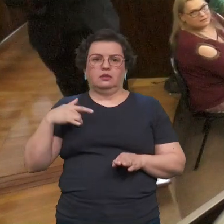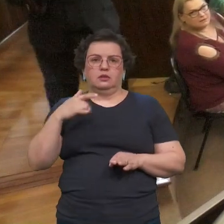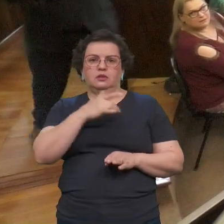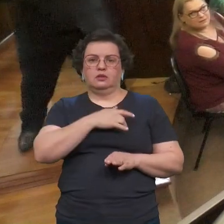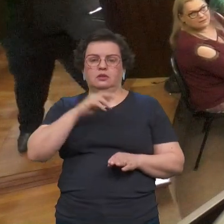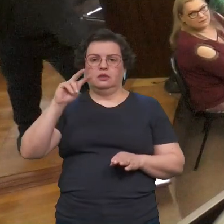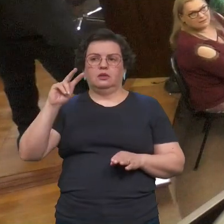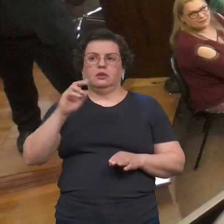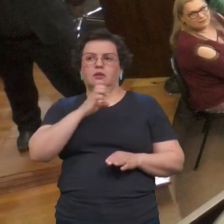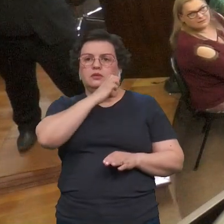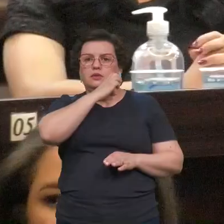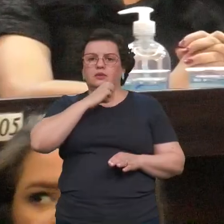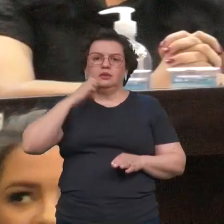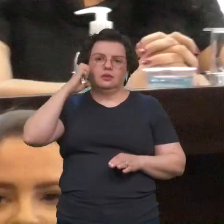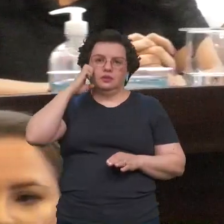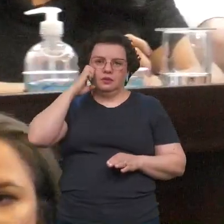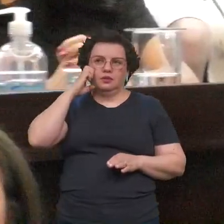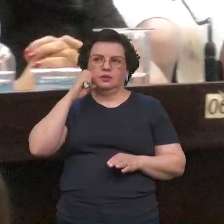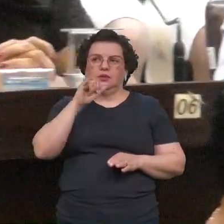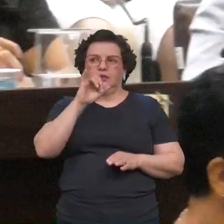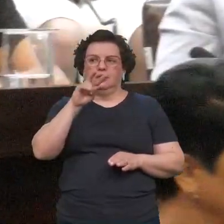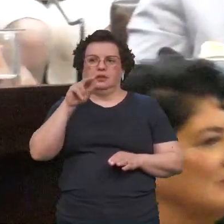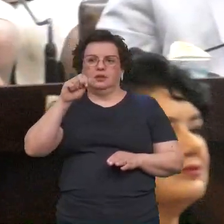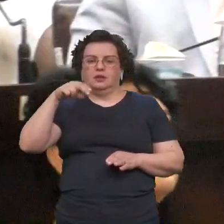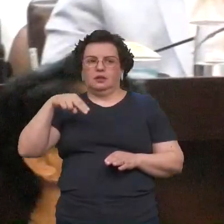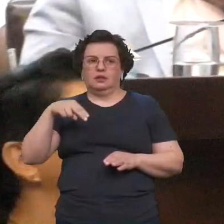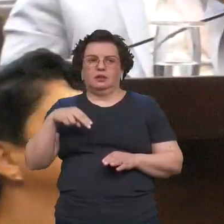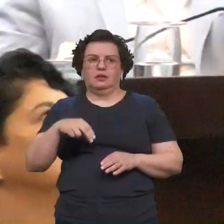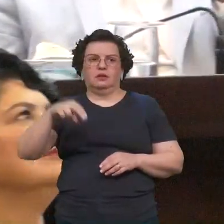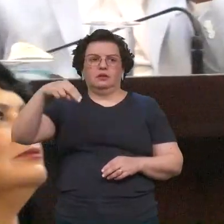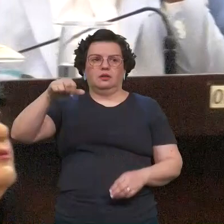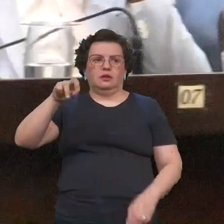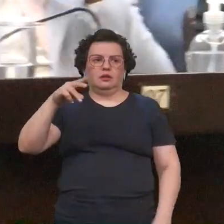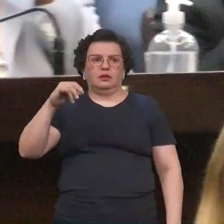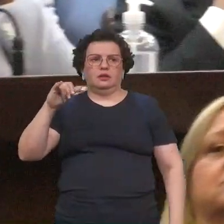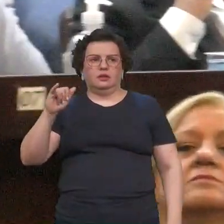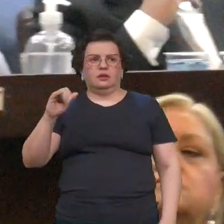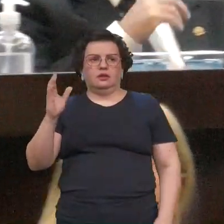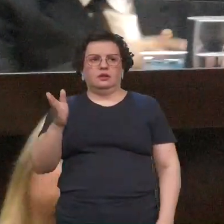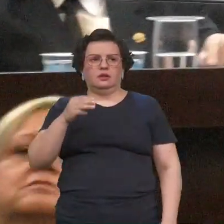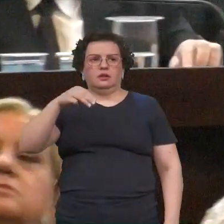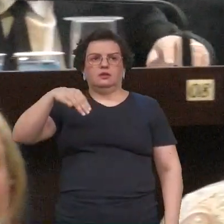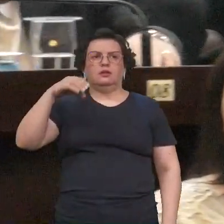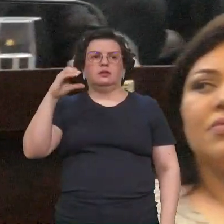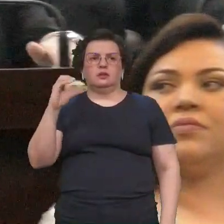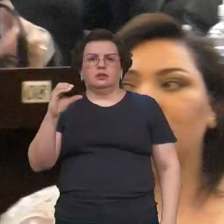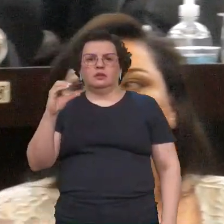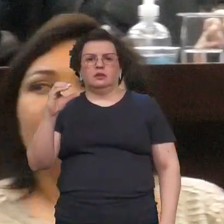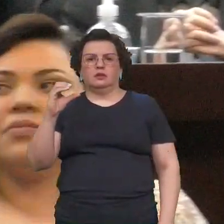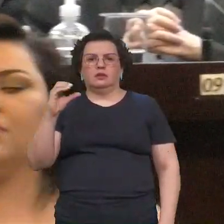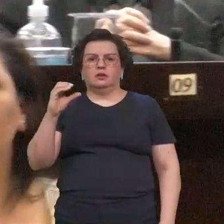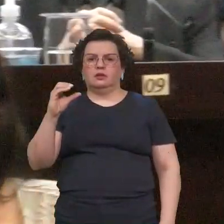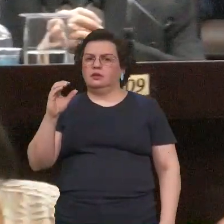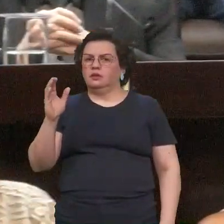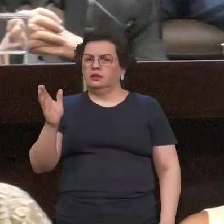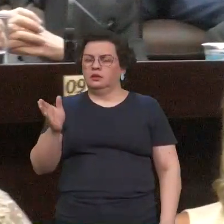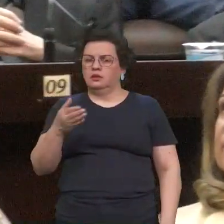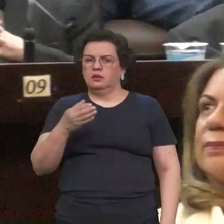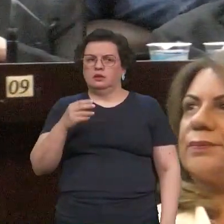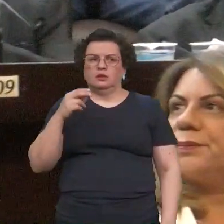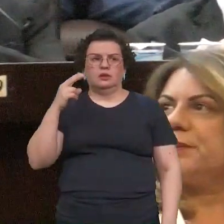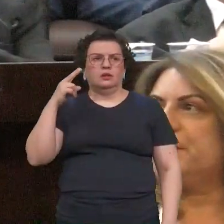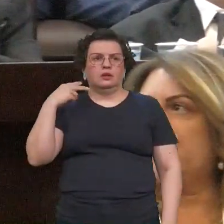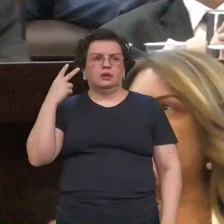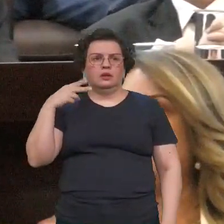Ajeca, vereador Ivan Negão, Luiz Eduardo Nardi, Marcos Custódio, da vereadora professora Daniela e da